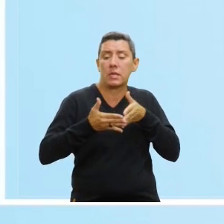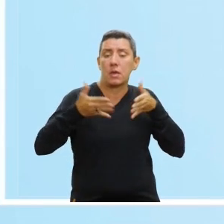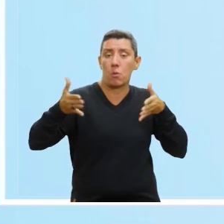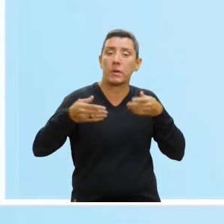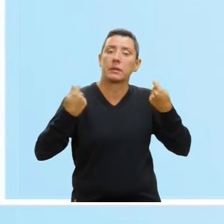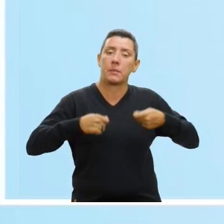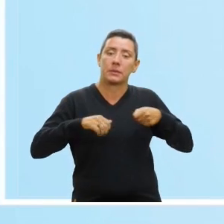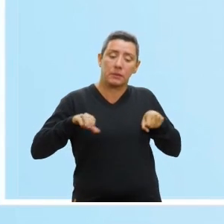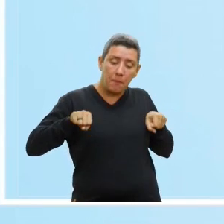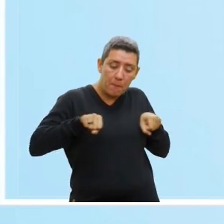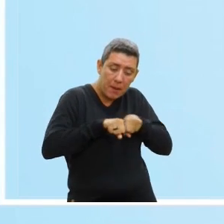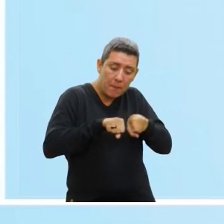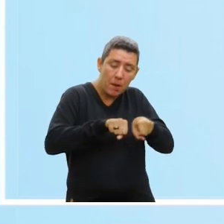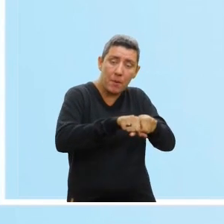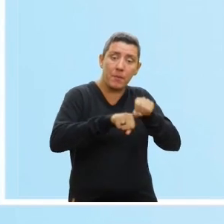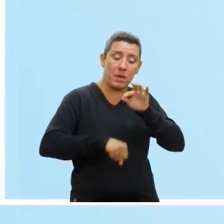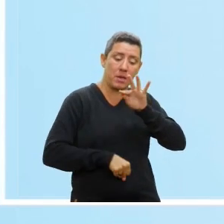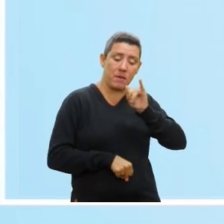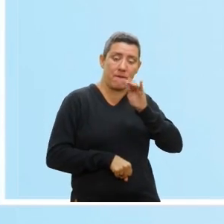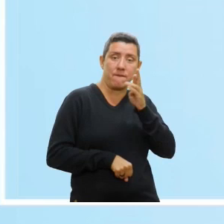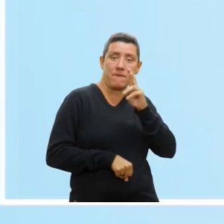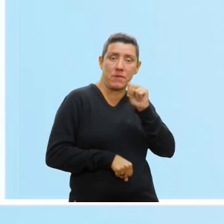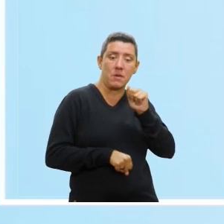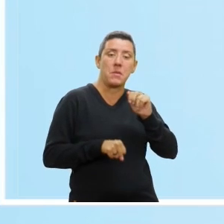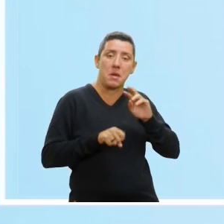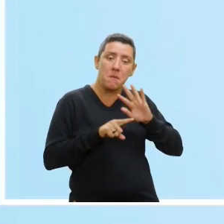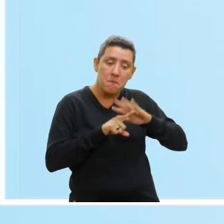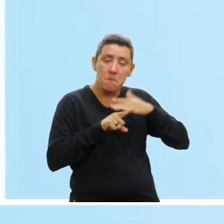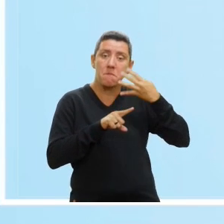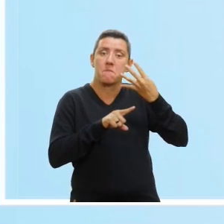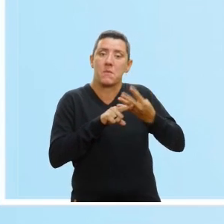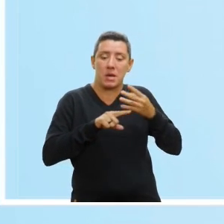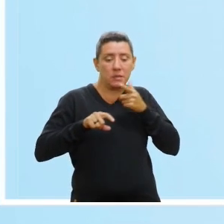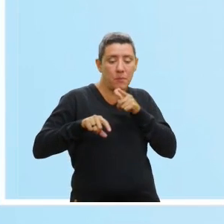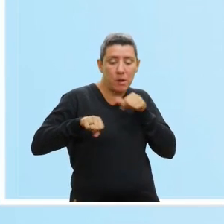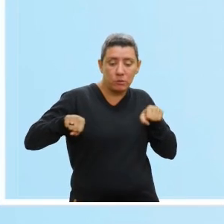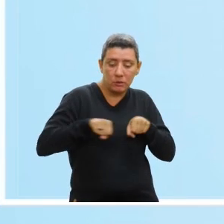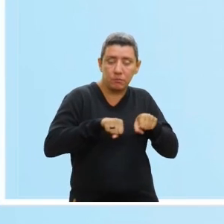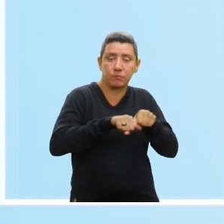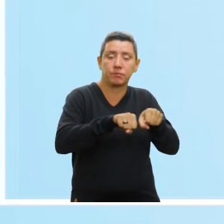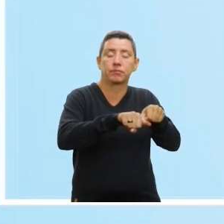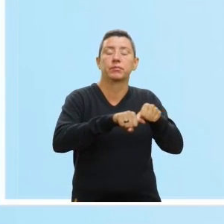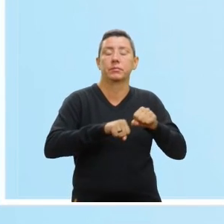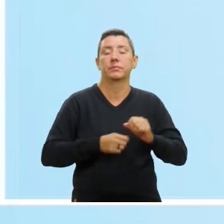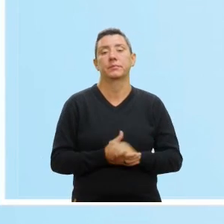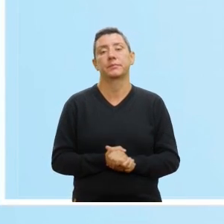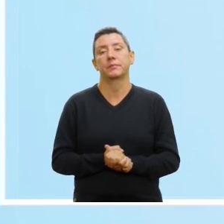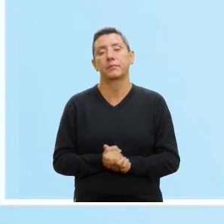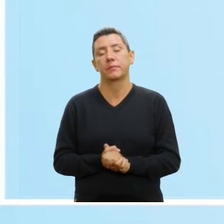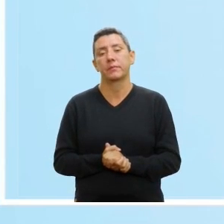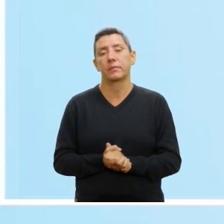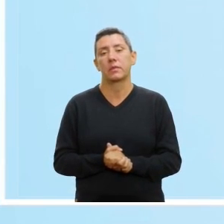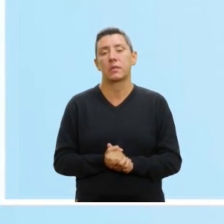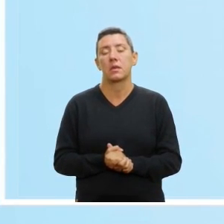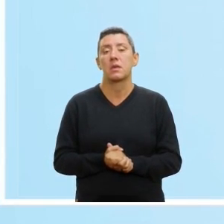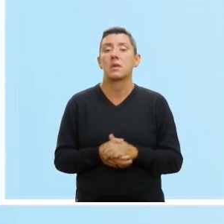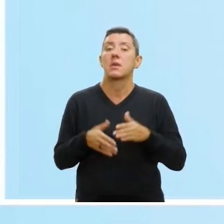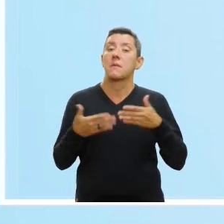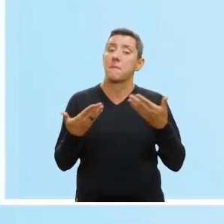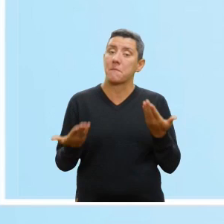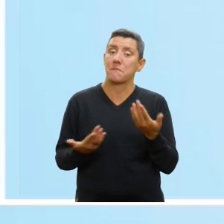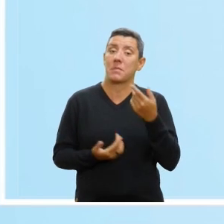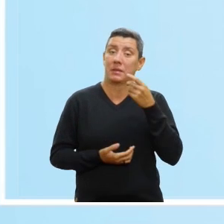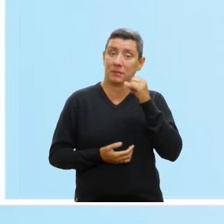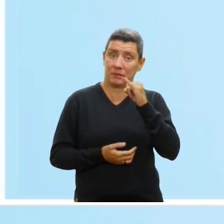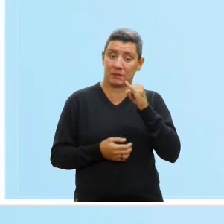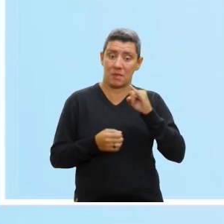para poder fazer essa transmissão de dados, essa multiplicação. Isso onera em quantidade